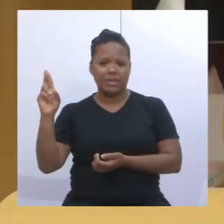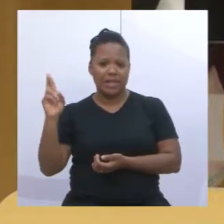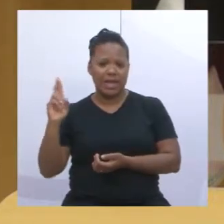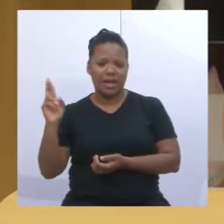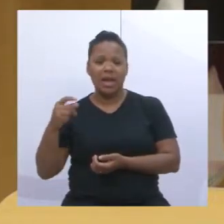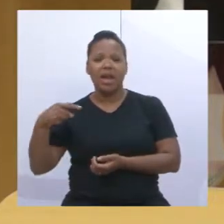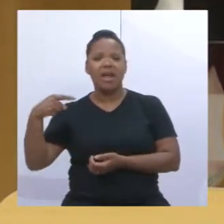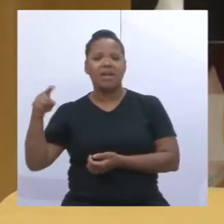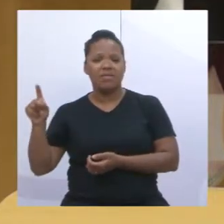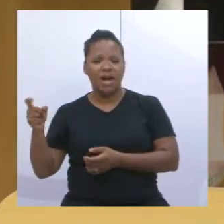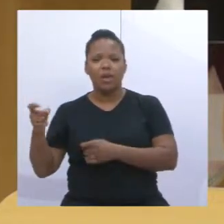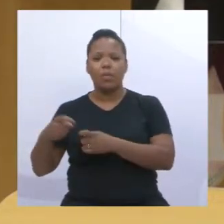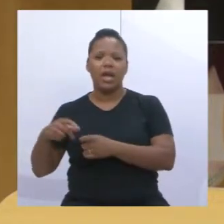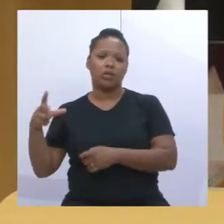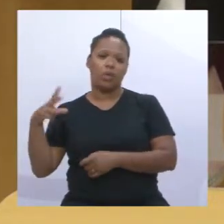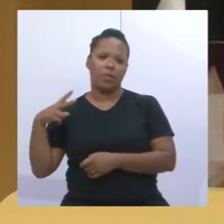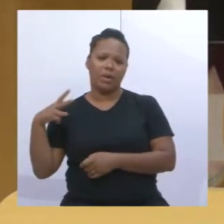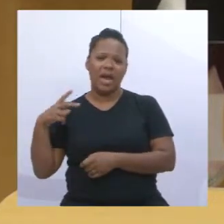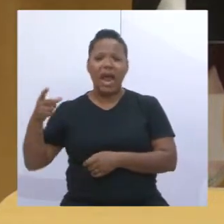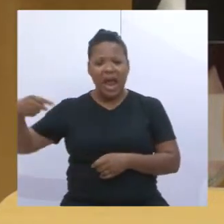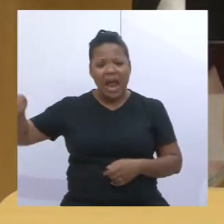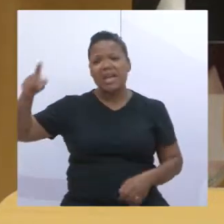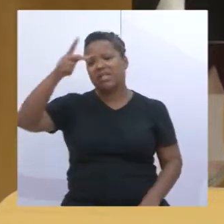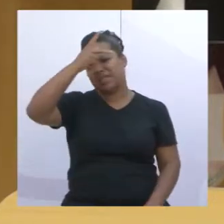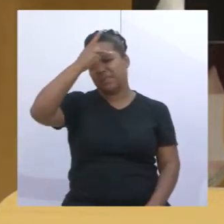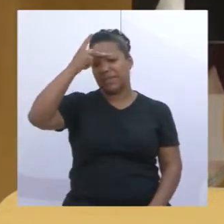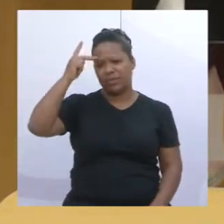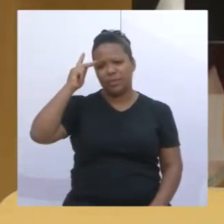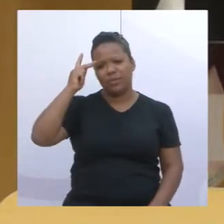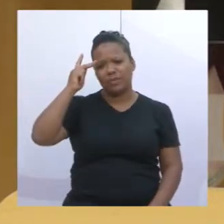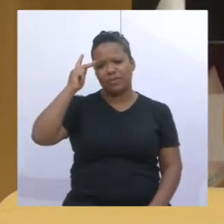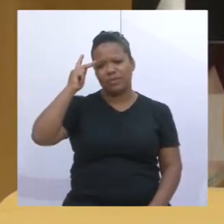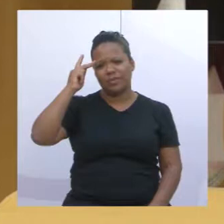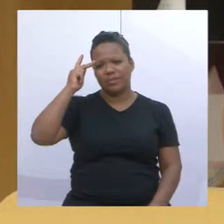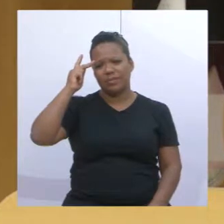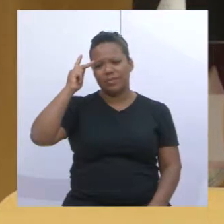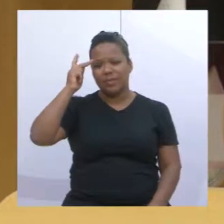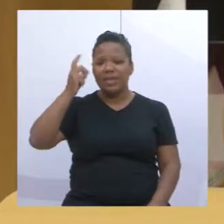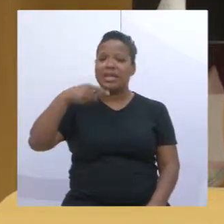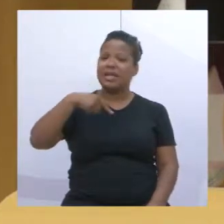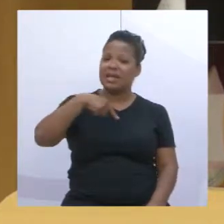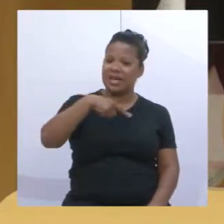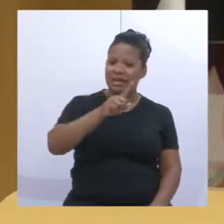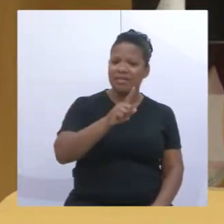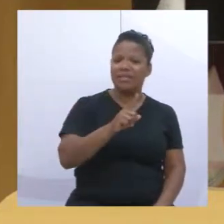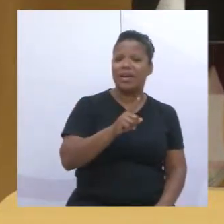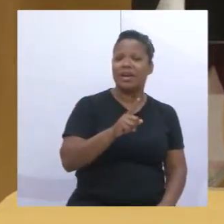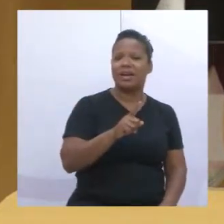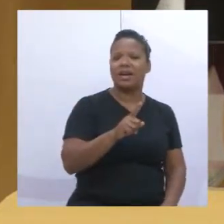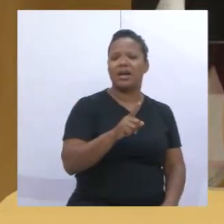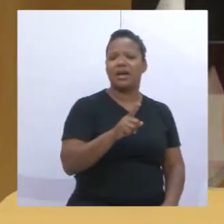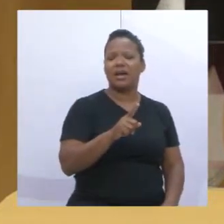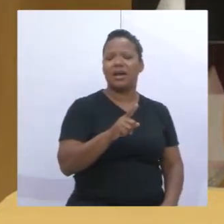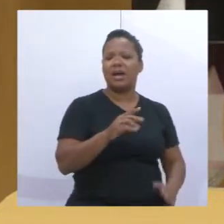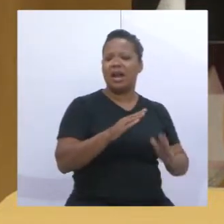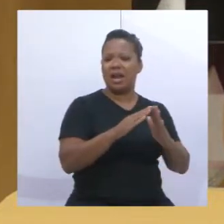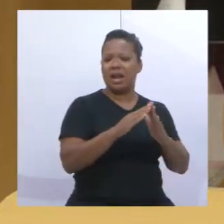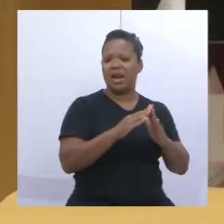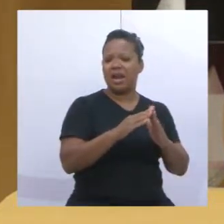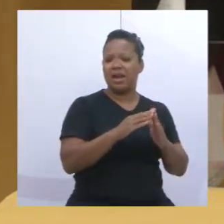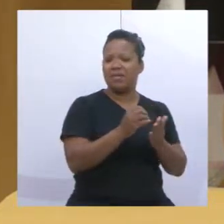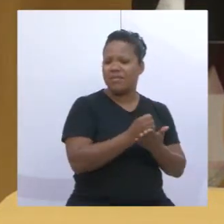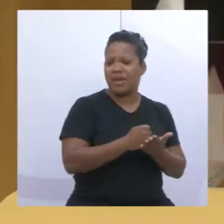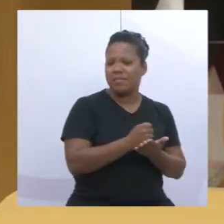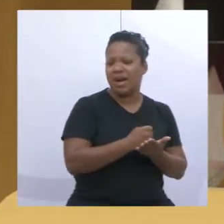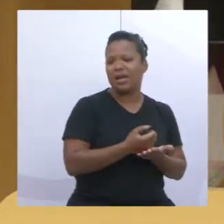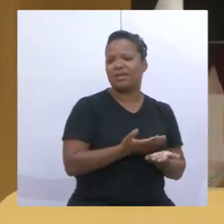o médico particular. São essas pessoas que estão indo procurar um médico